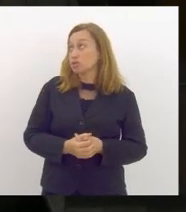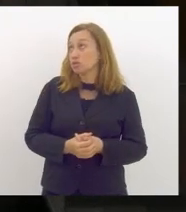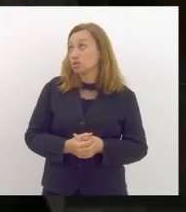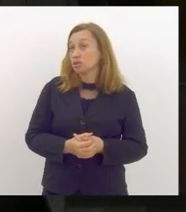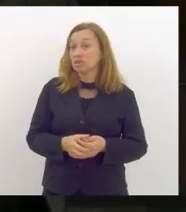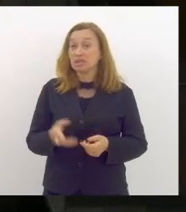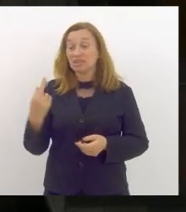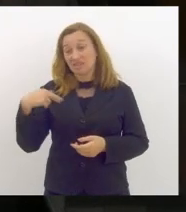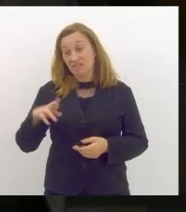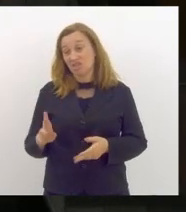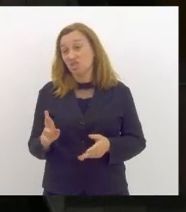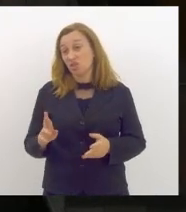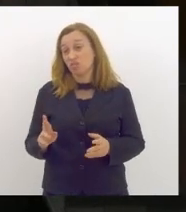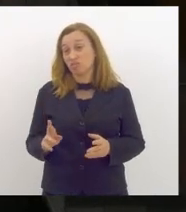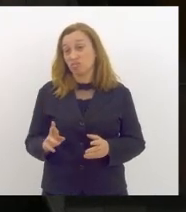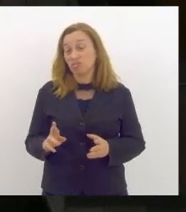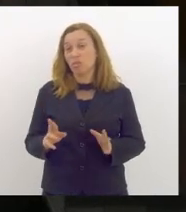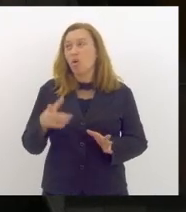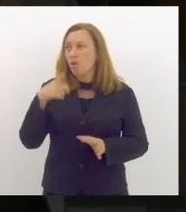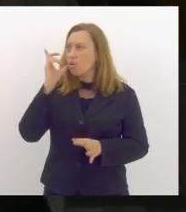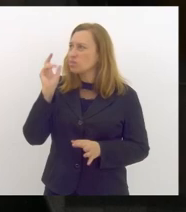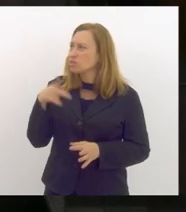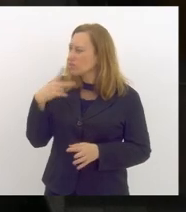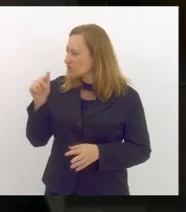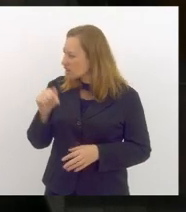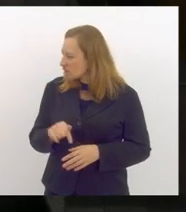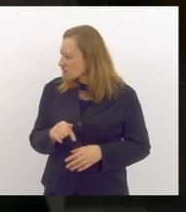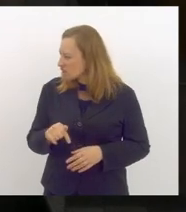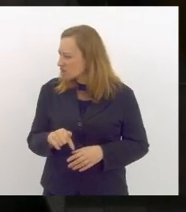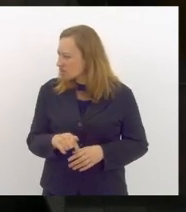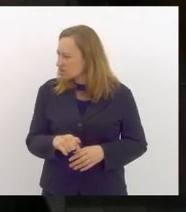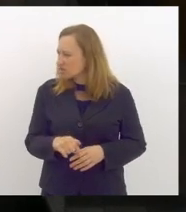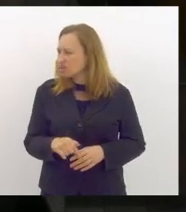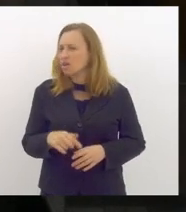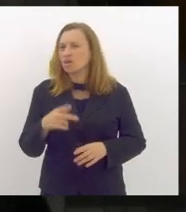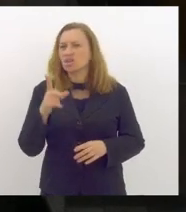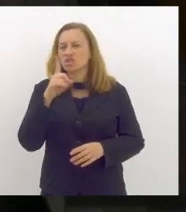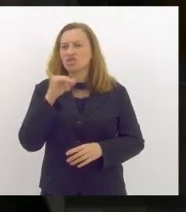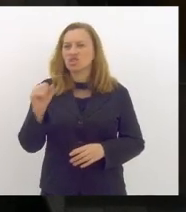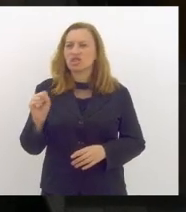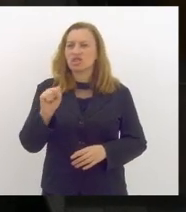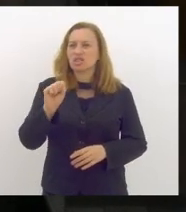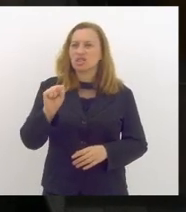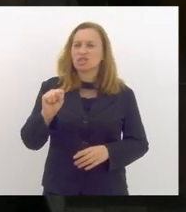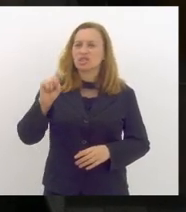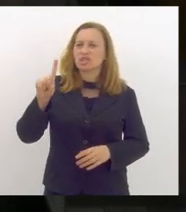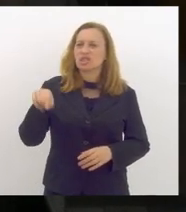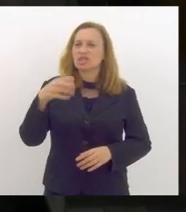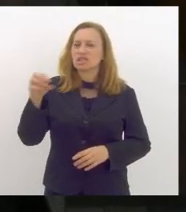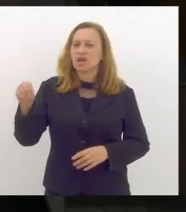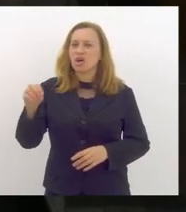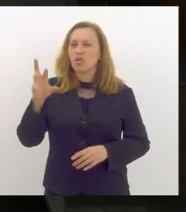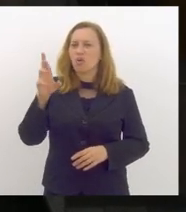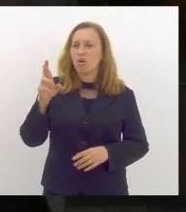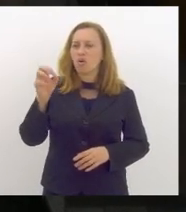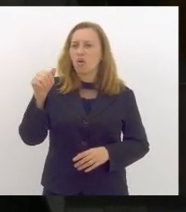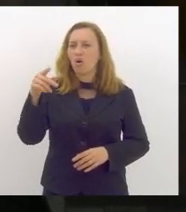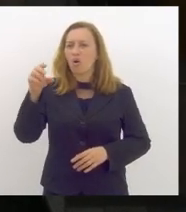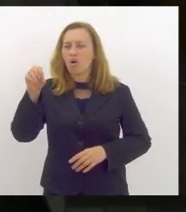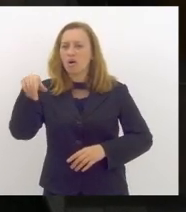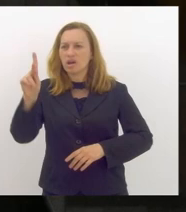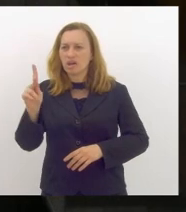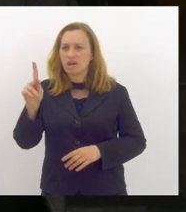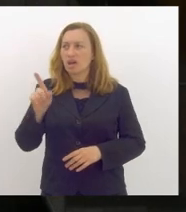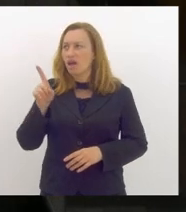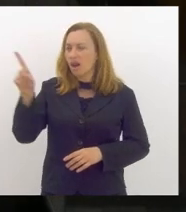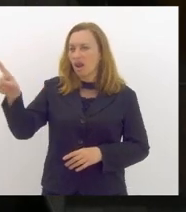religiosas antes disso aqui que foi dia de São Roque e a igreja de São